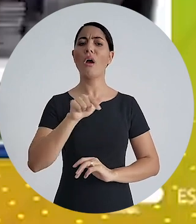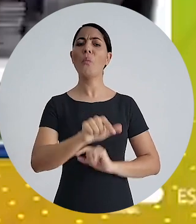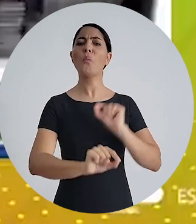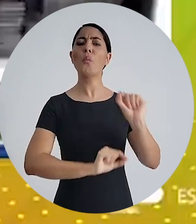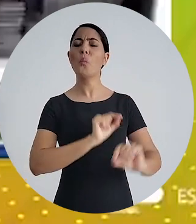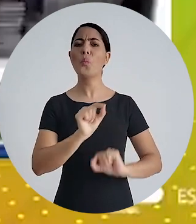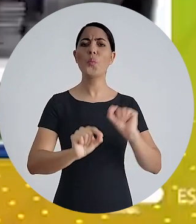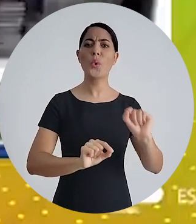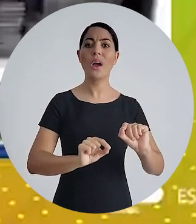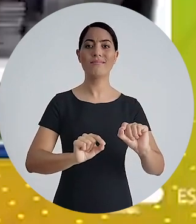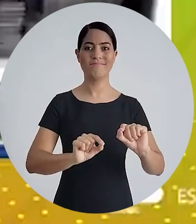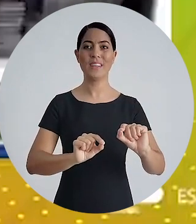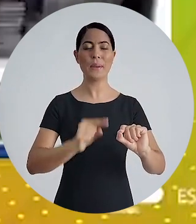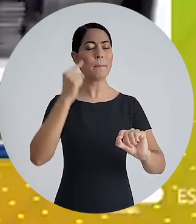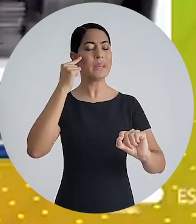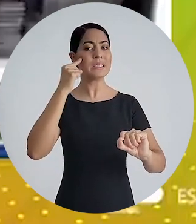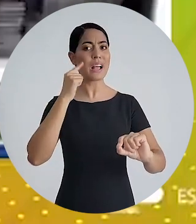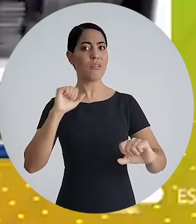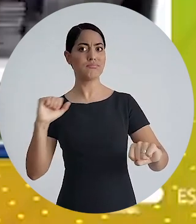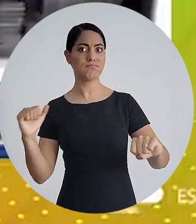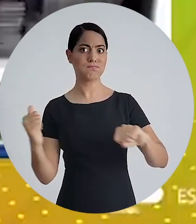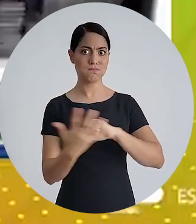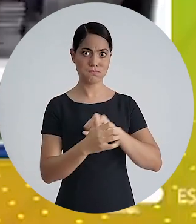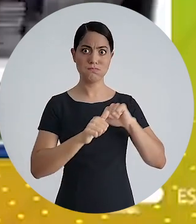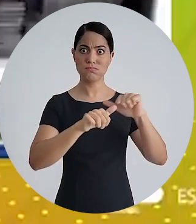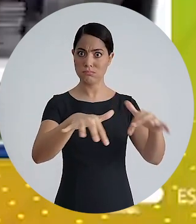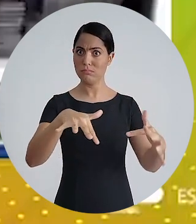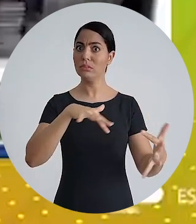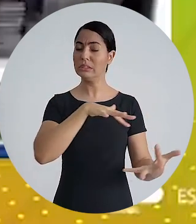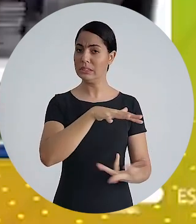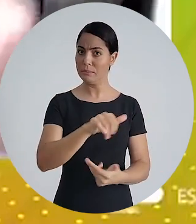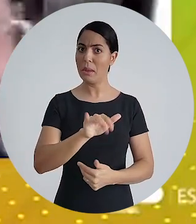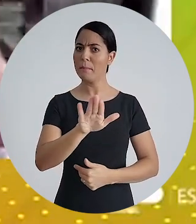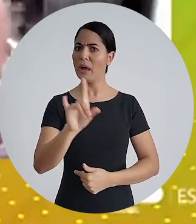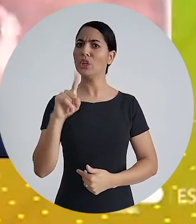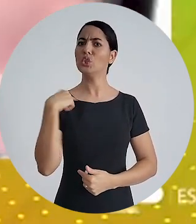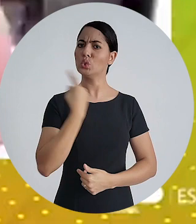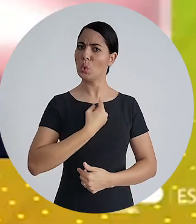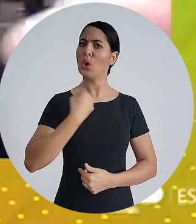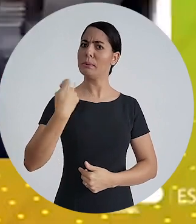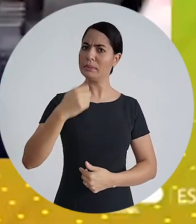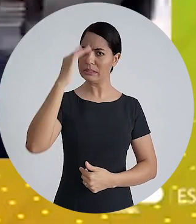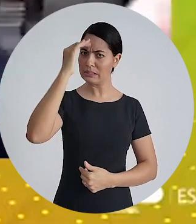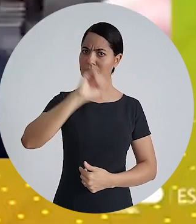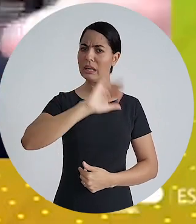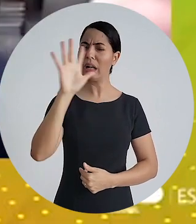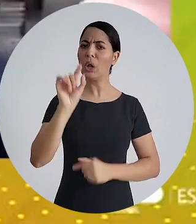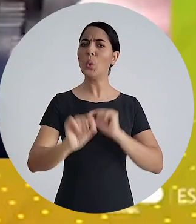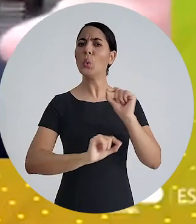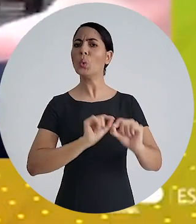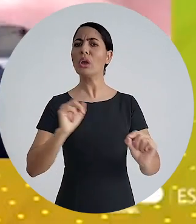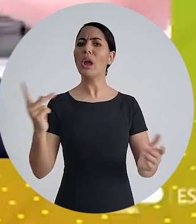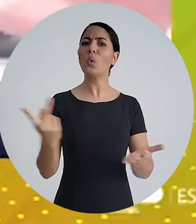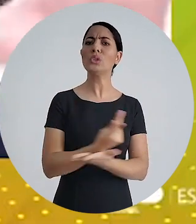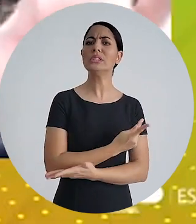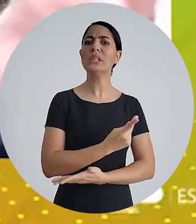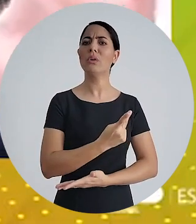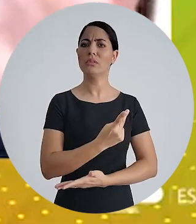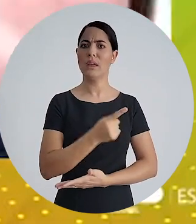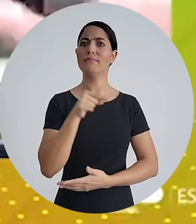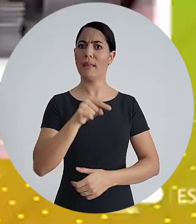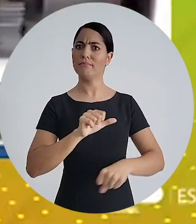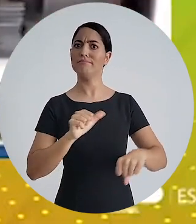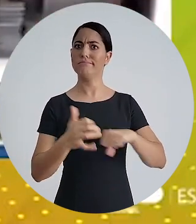de chegar a uma conclusão jurídica em torno da pandemia. Por isso que o enquadramento do que é a pandemia da Covid é algo, eu diria,